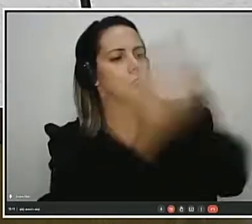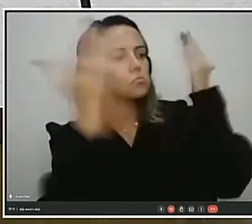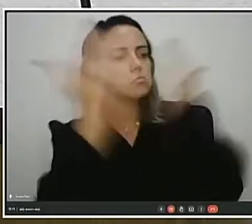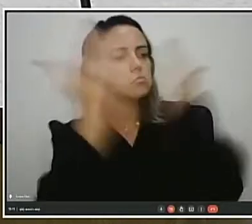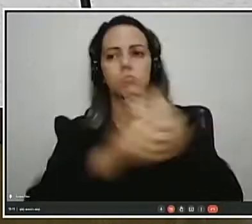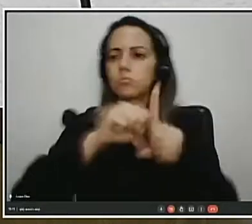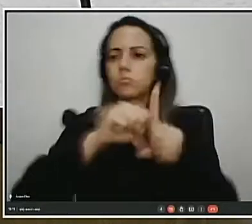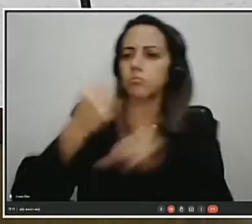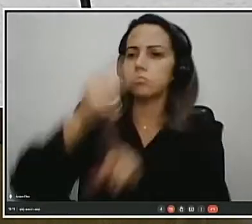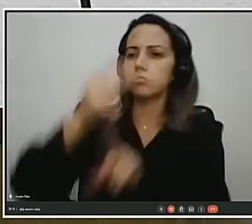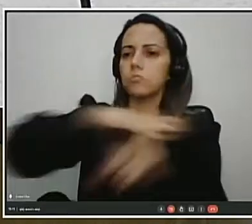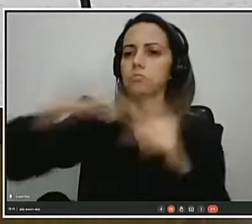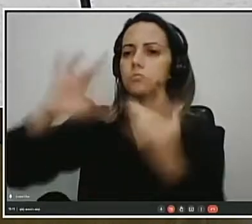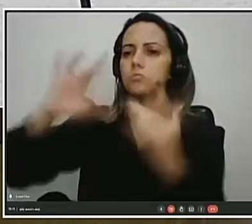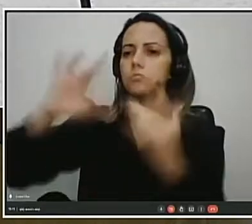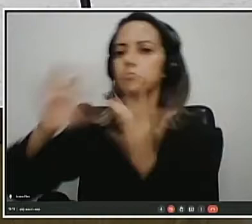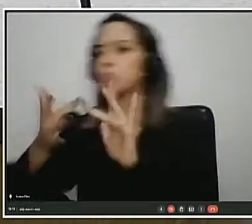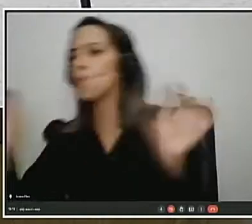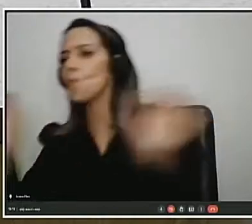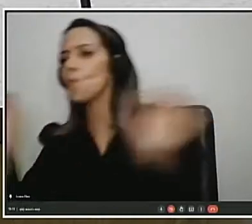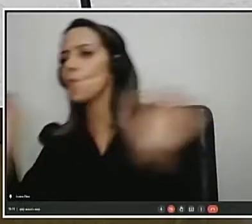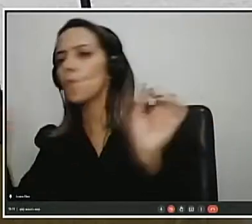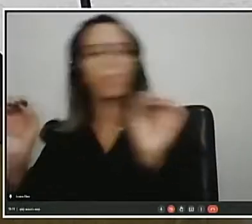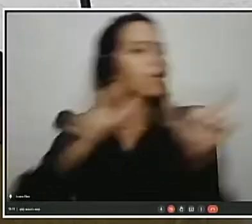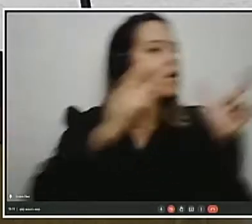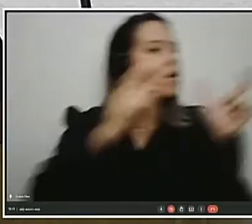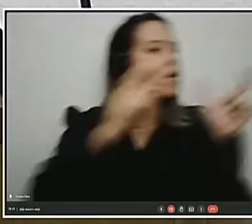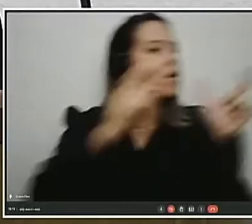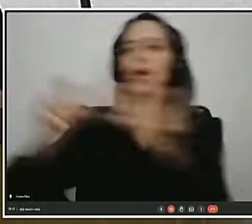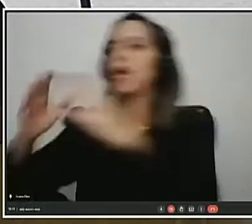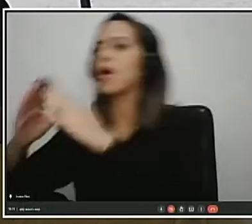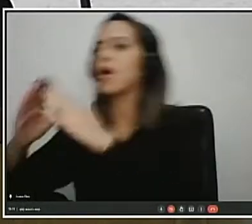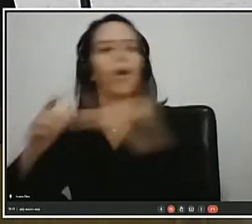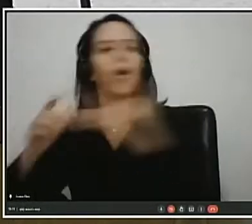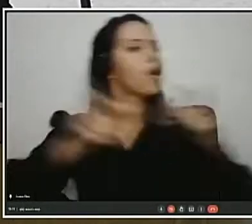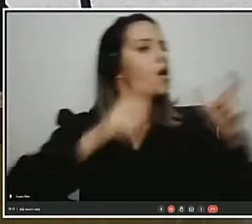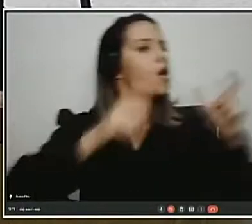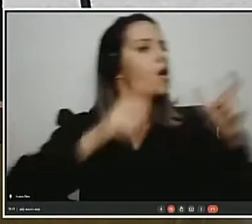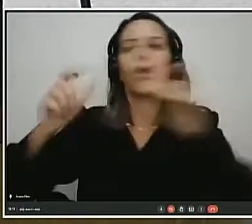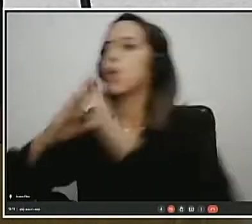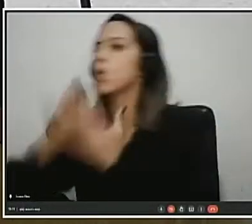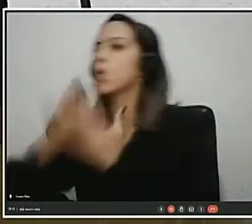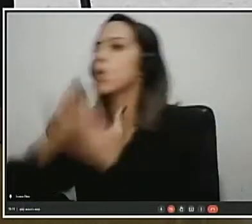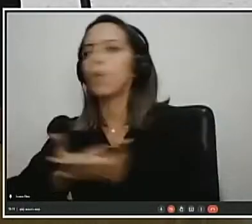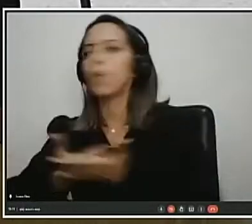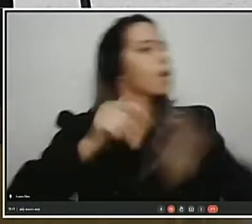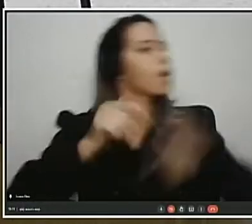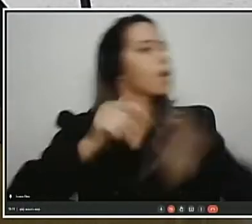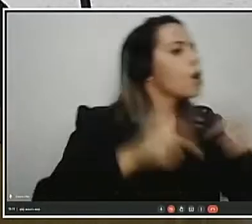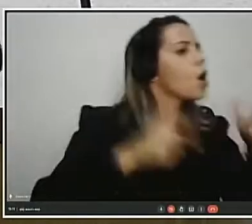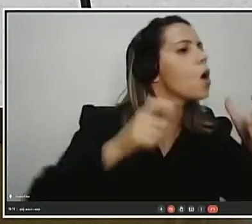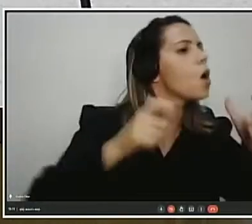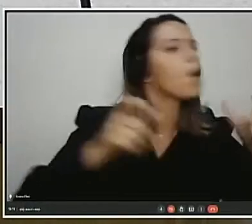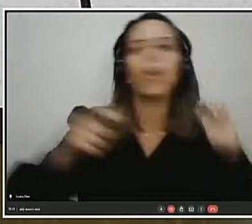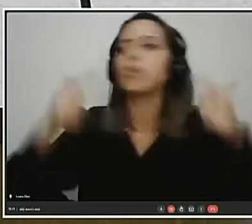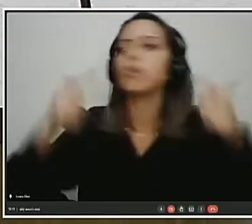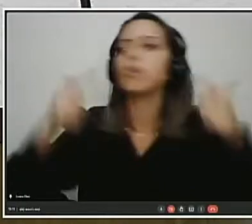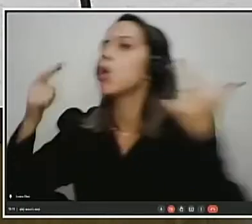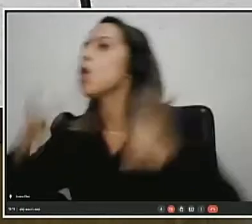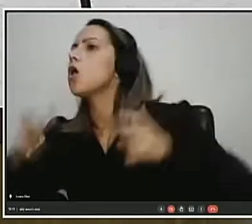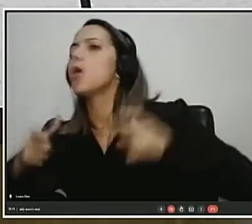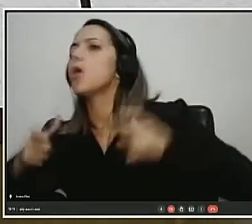que elas fazem? Onde moram? Estudam? Trabalham? Se divertem? Entre